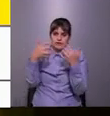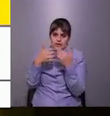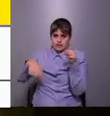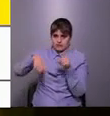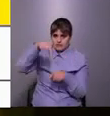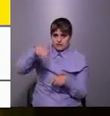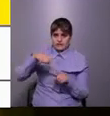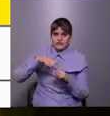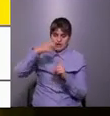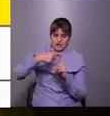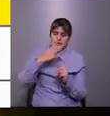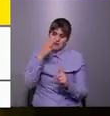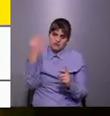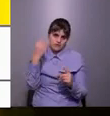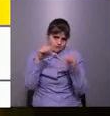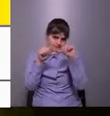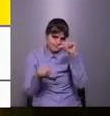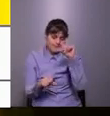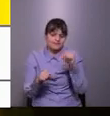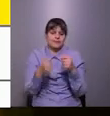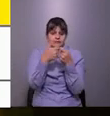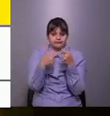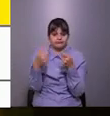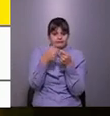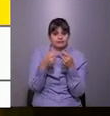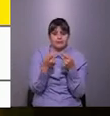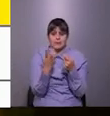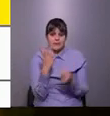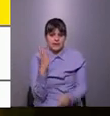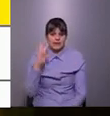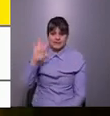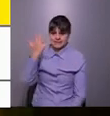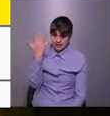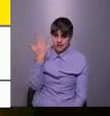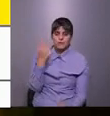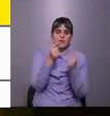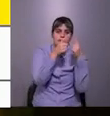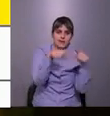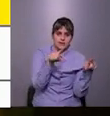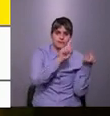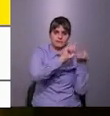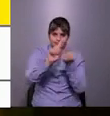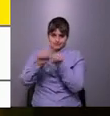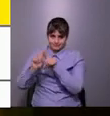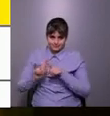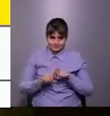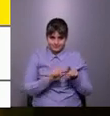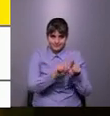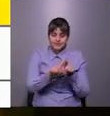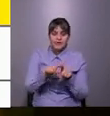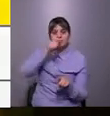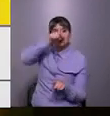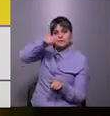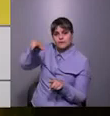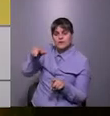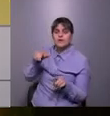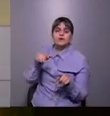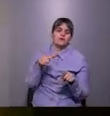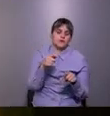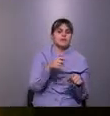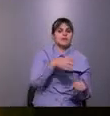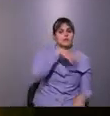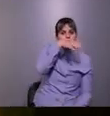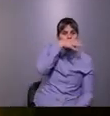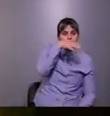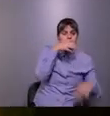deste ano. As 5 dezenas serão rezadas em diferentes línguas. Cada pessoa dirá a segunda parte do